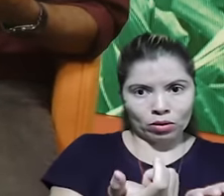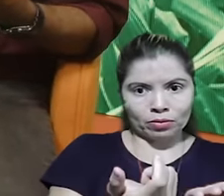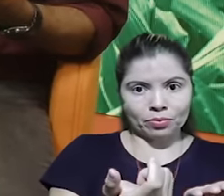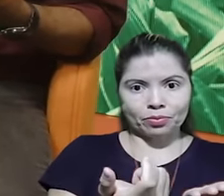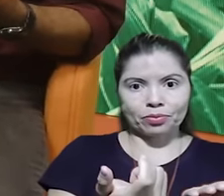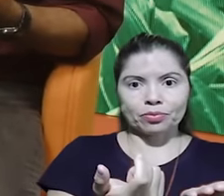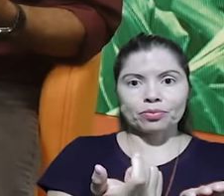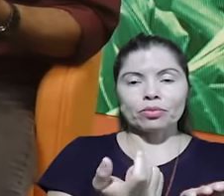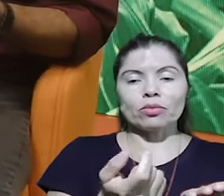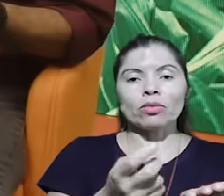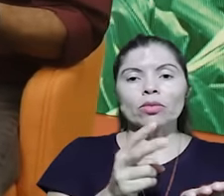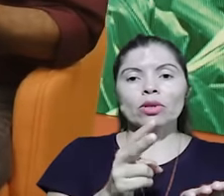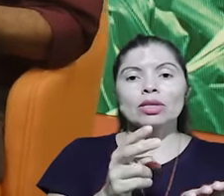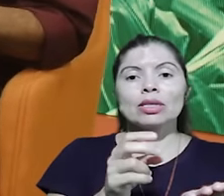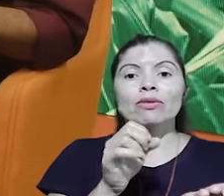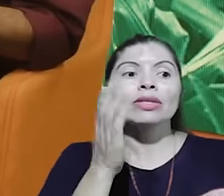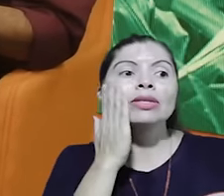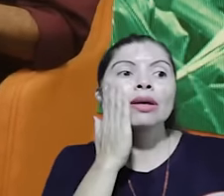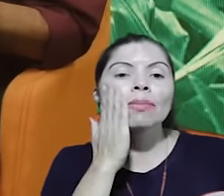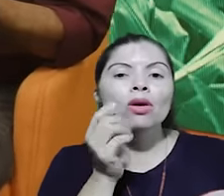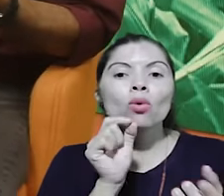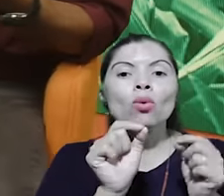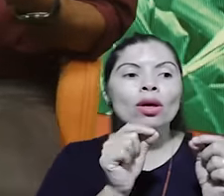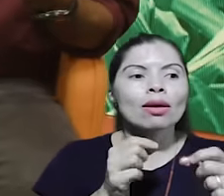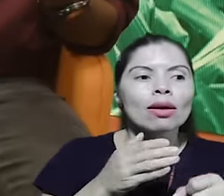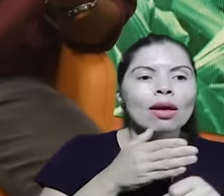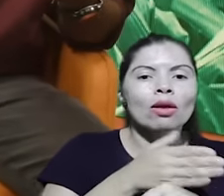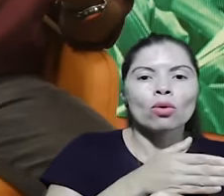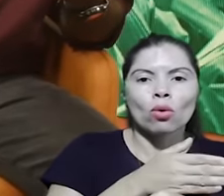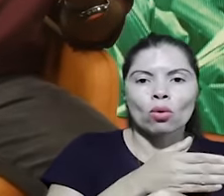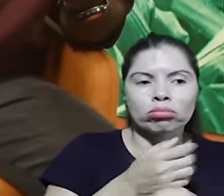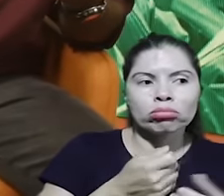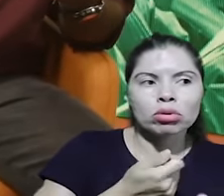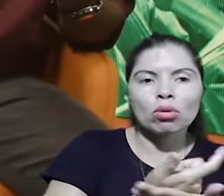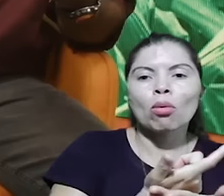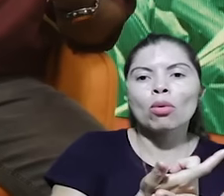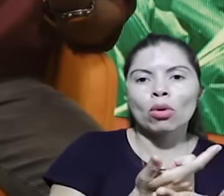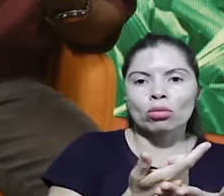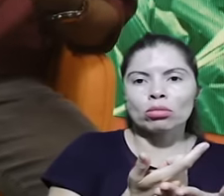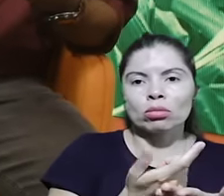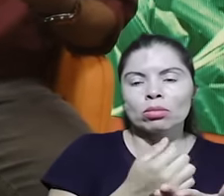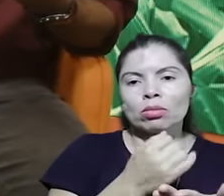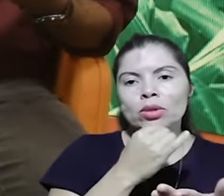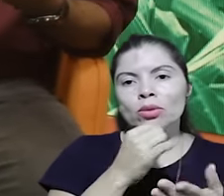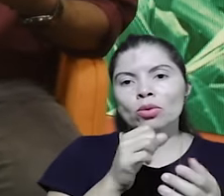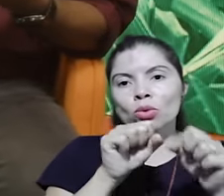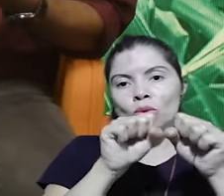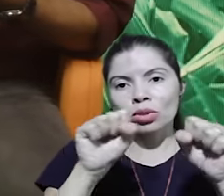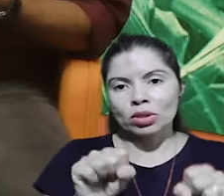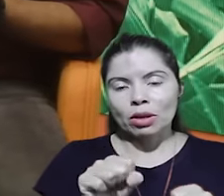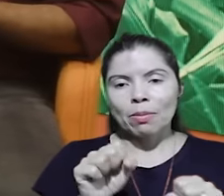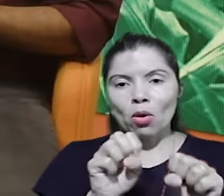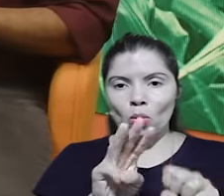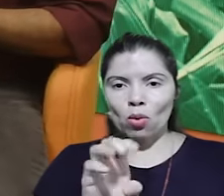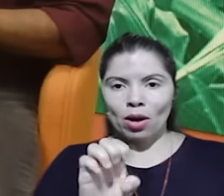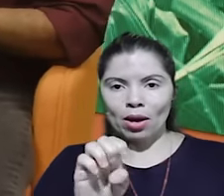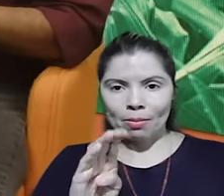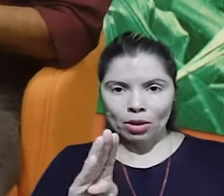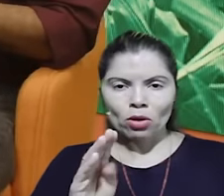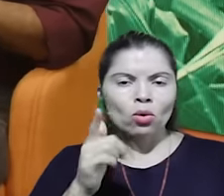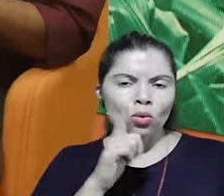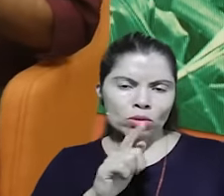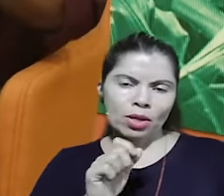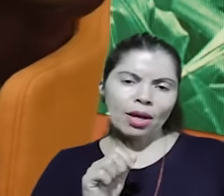eh entrou no estabelecimento eh eh se o sistema web consegue emitir sim ele consegue